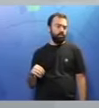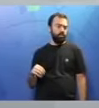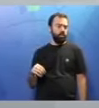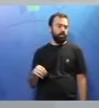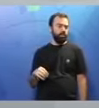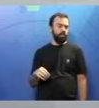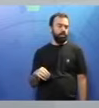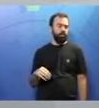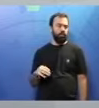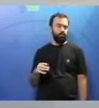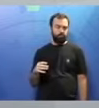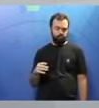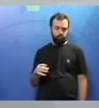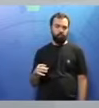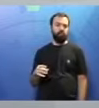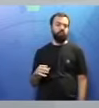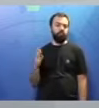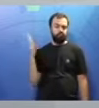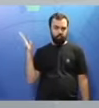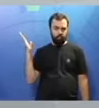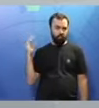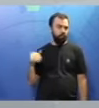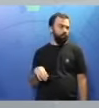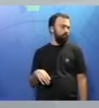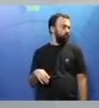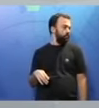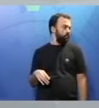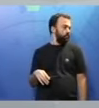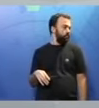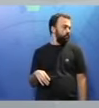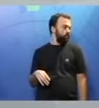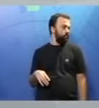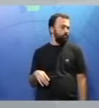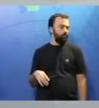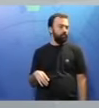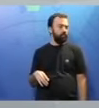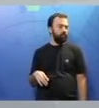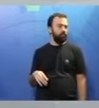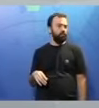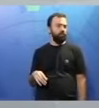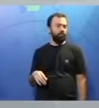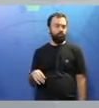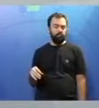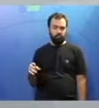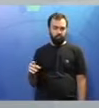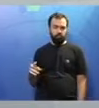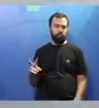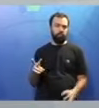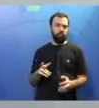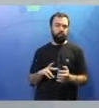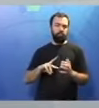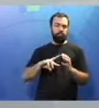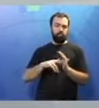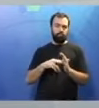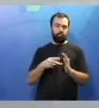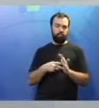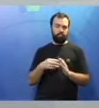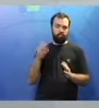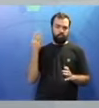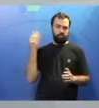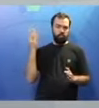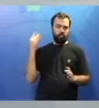Bom, agora domínio arqueia, reino das arqueobactérias. Arqueo significa antigo.